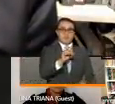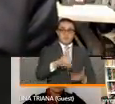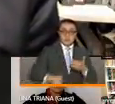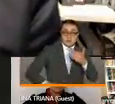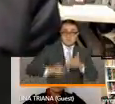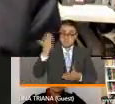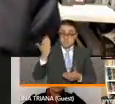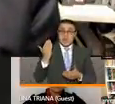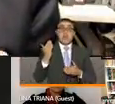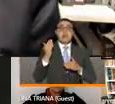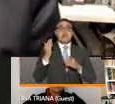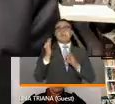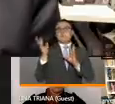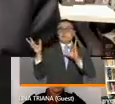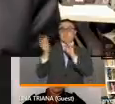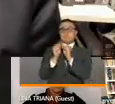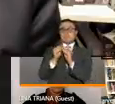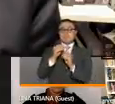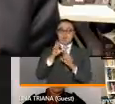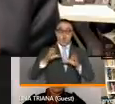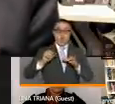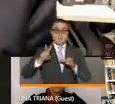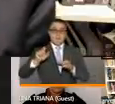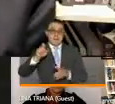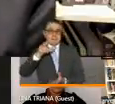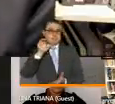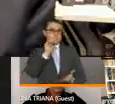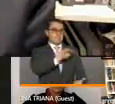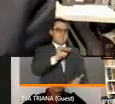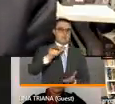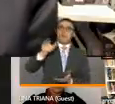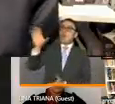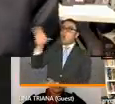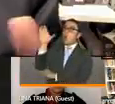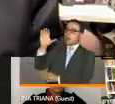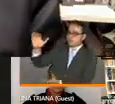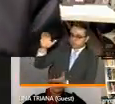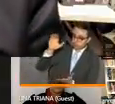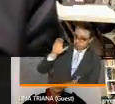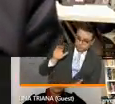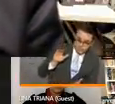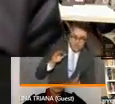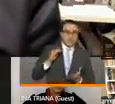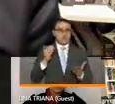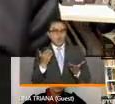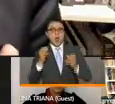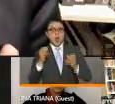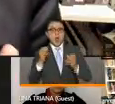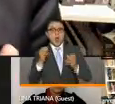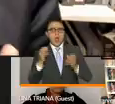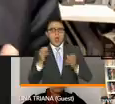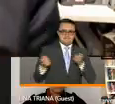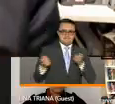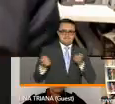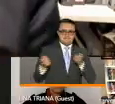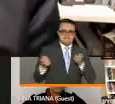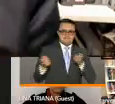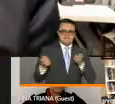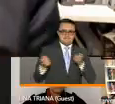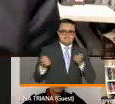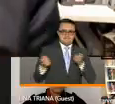a entregar e Colômbia vai decidir a previsão para cada um dos meses do ano, de maneira que possa adaptar a